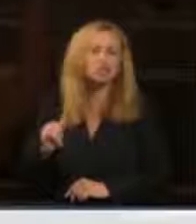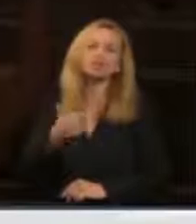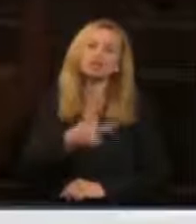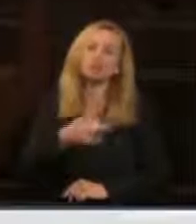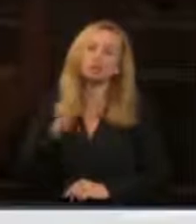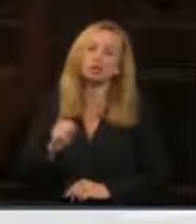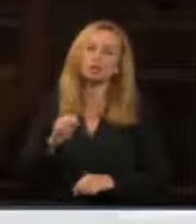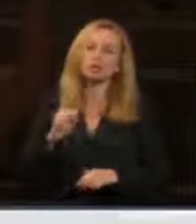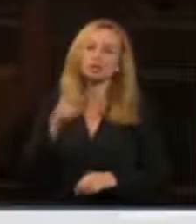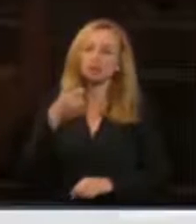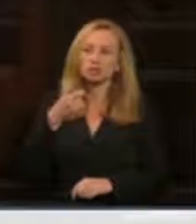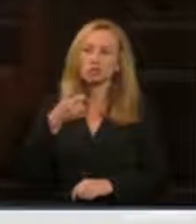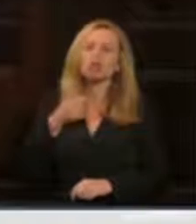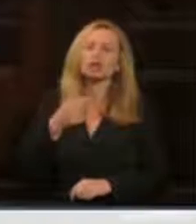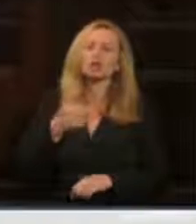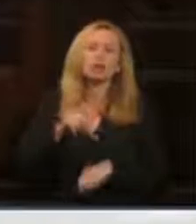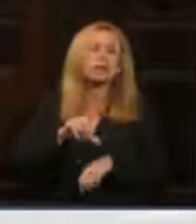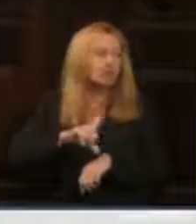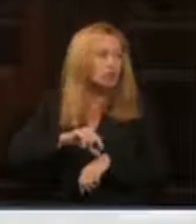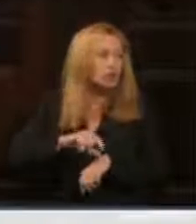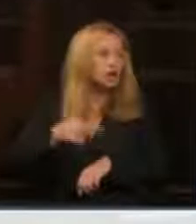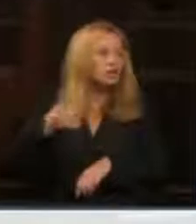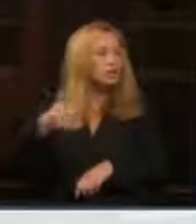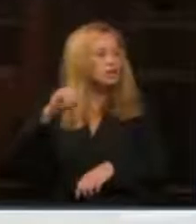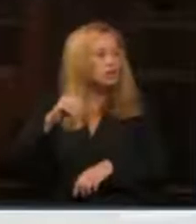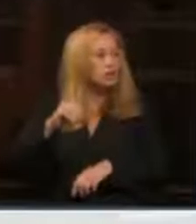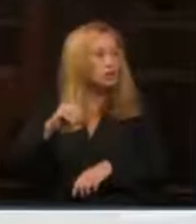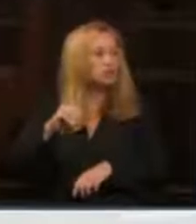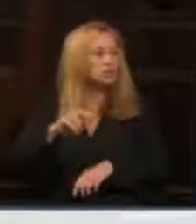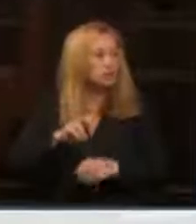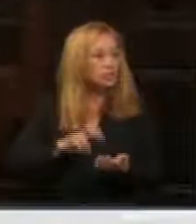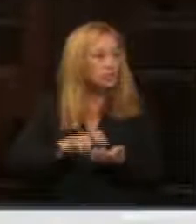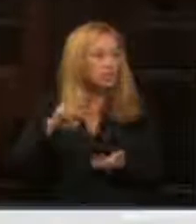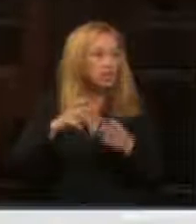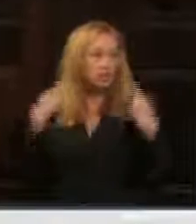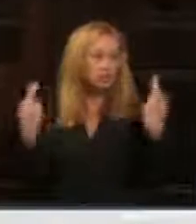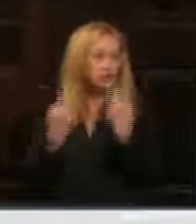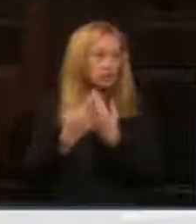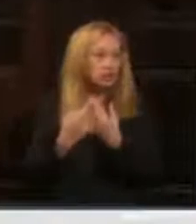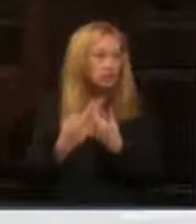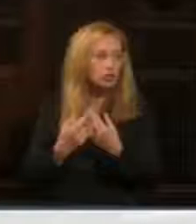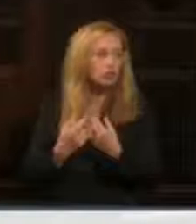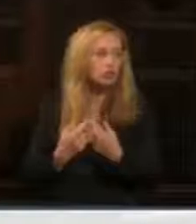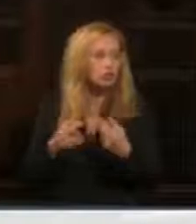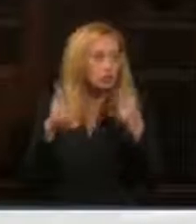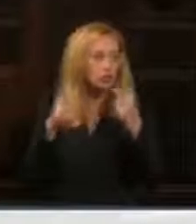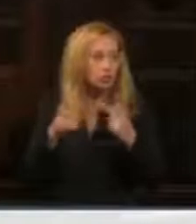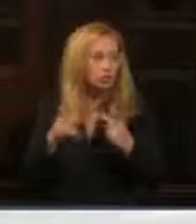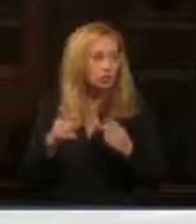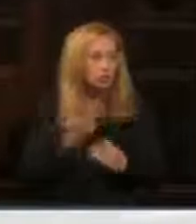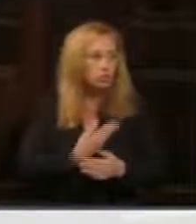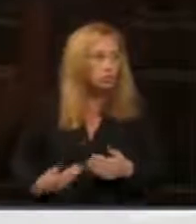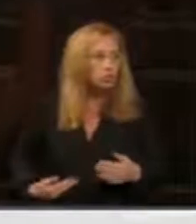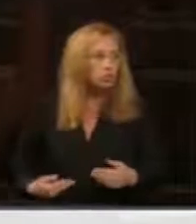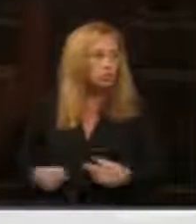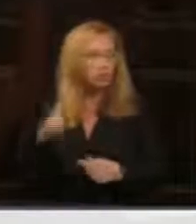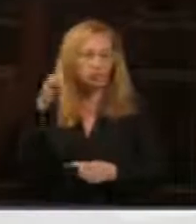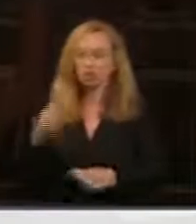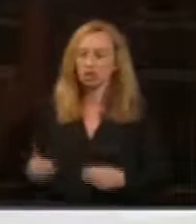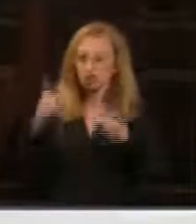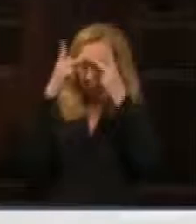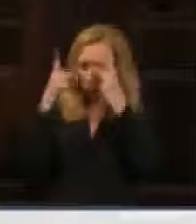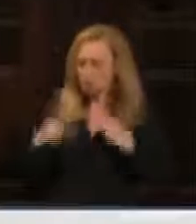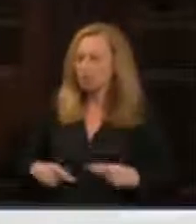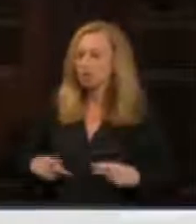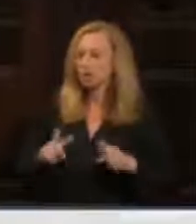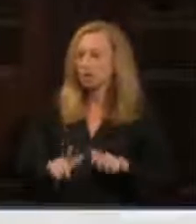da manhã, faremos a nossa primeira audiência pública pela Comissão de Direitos Humanos, tratando exatamente das